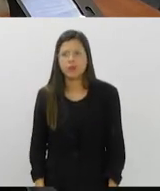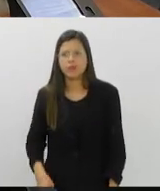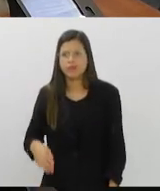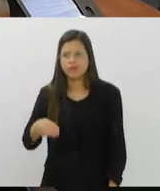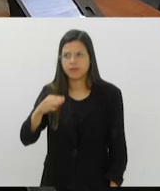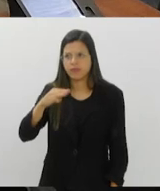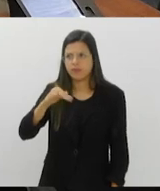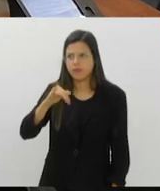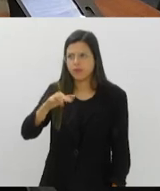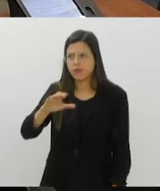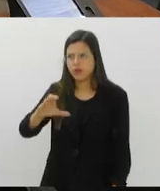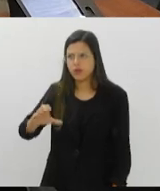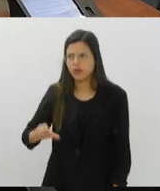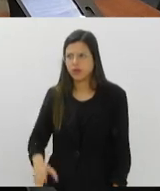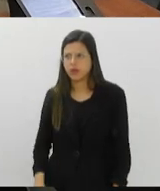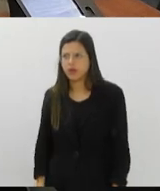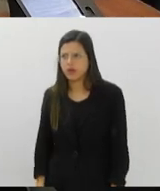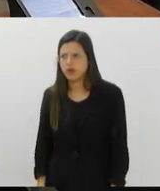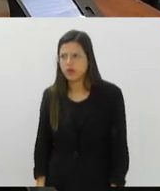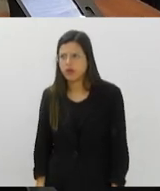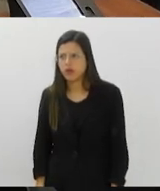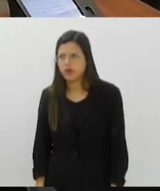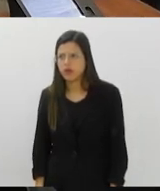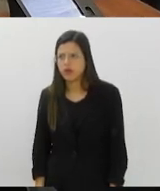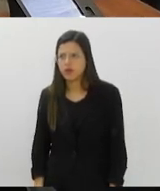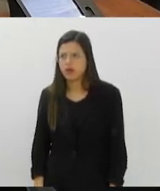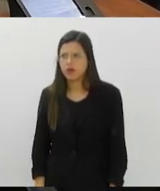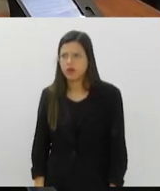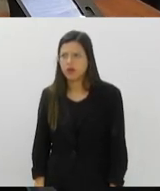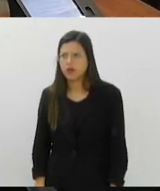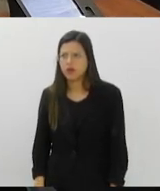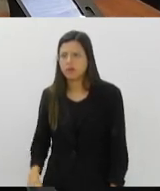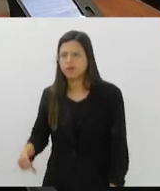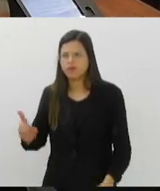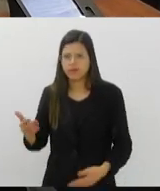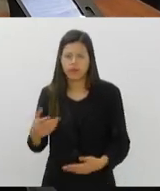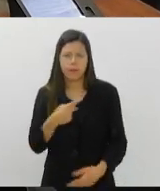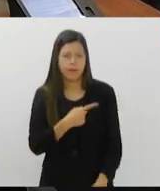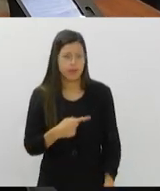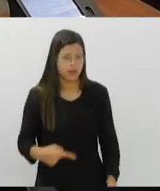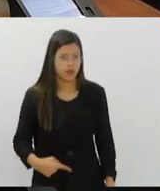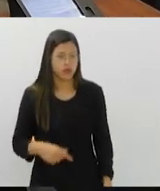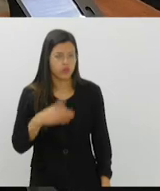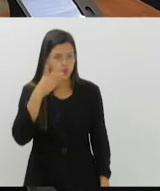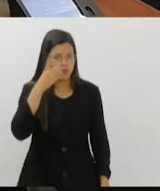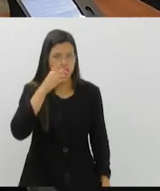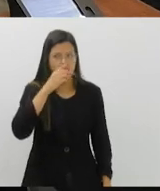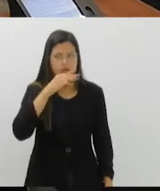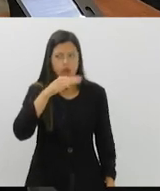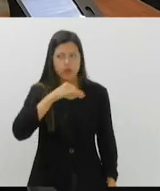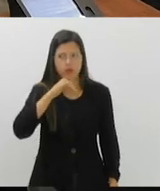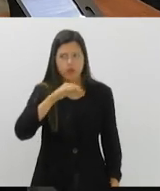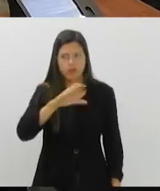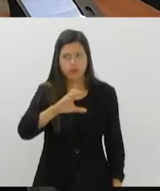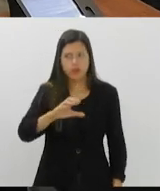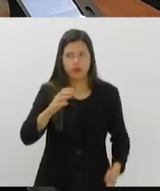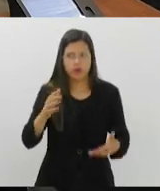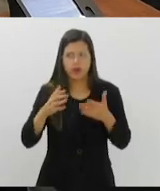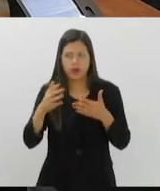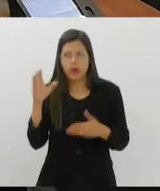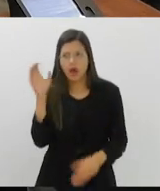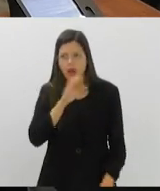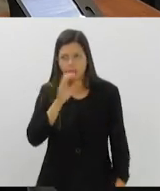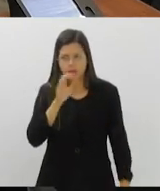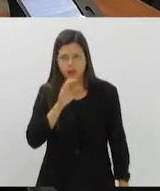Mink, não demora. Senhor presidente, enquanto o deputado Carlos Mink se dirige, eu só queria que, pela ordem, muito